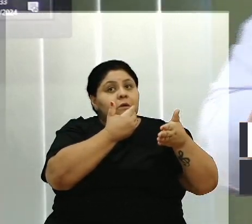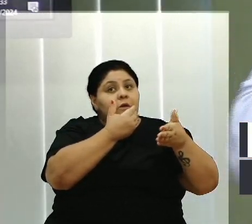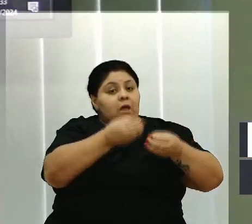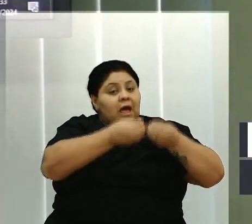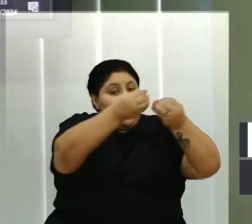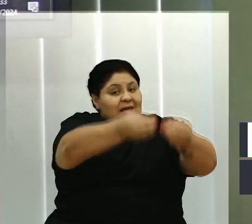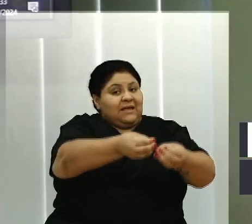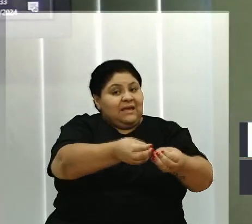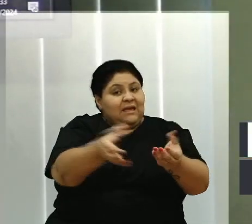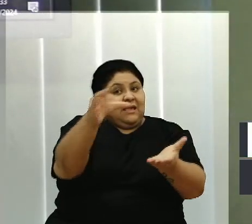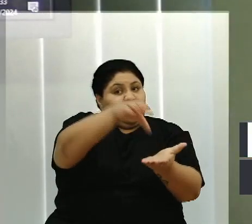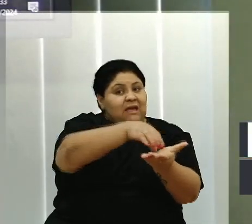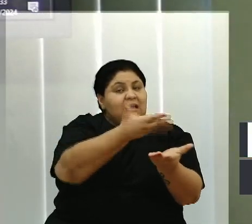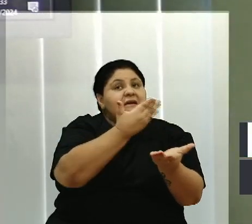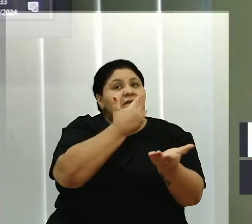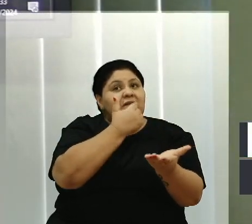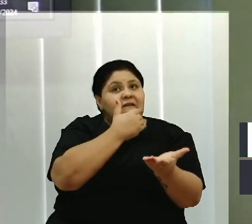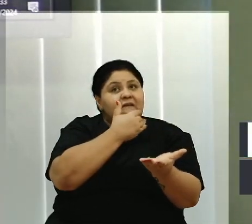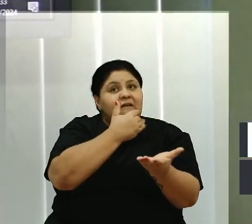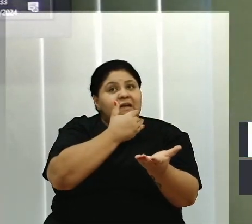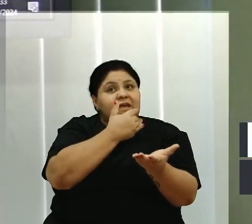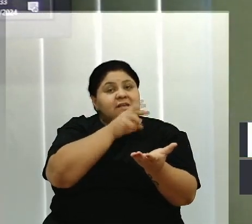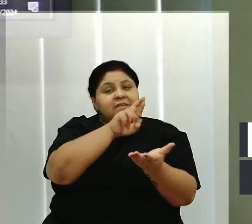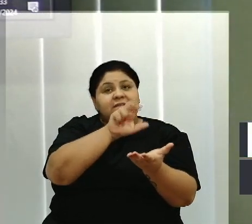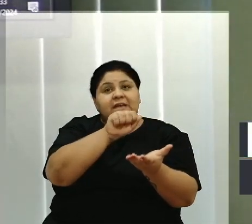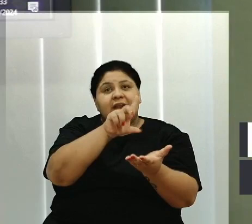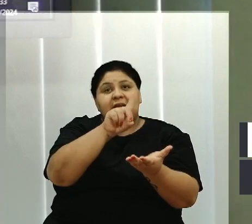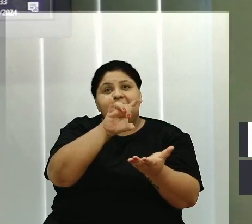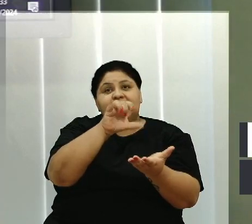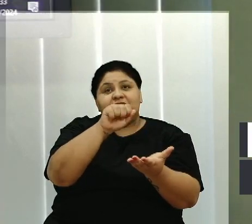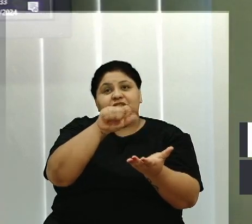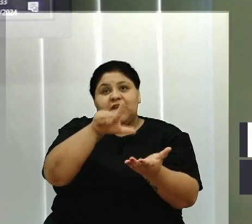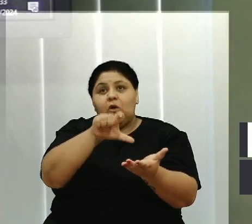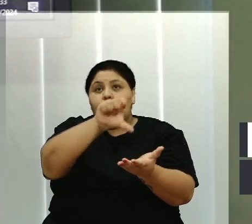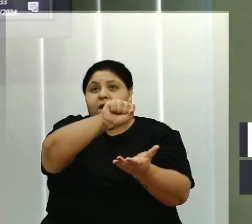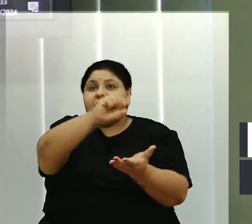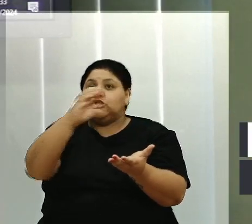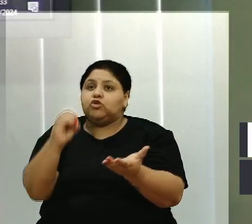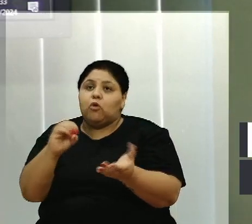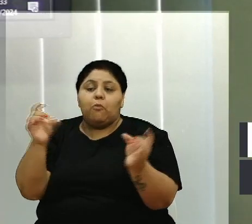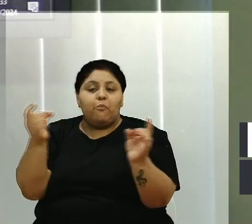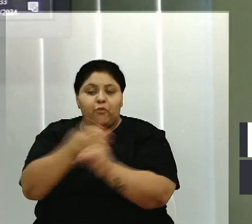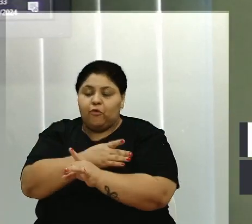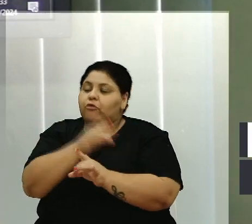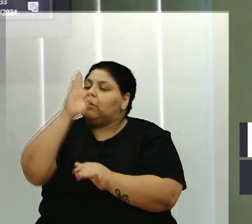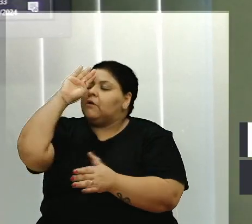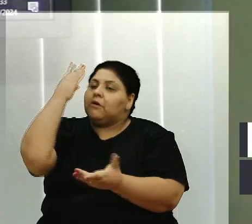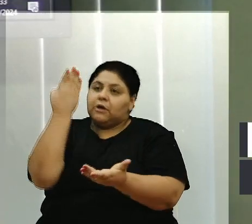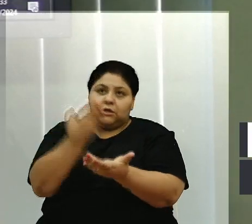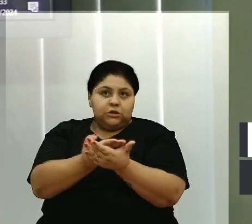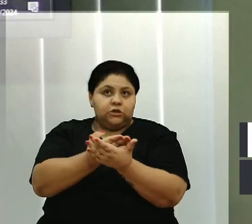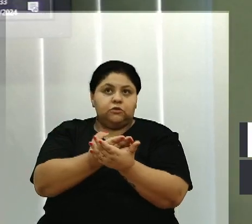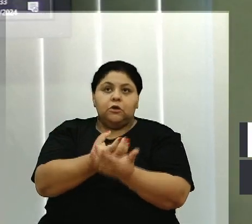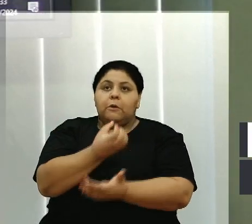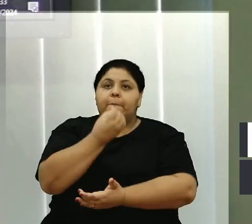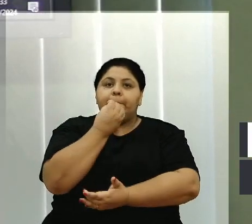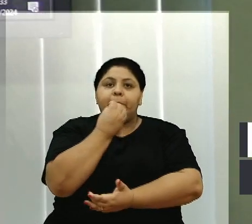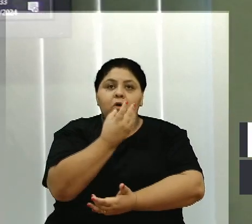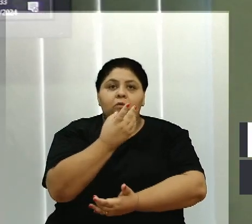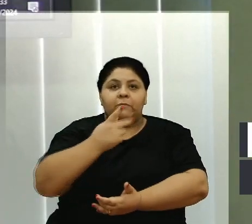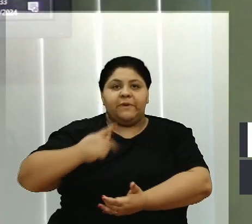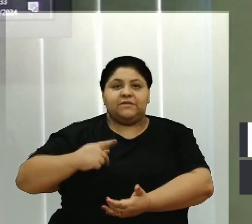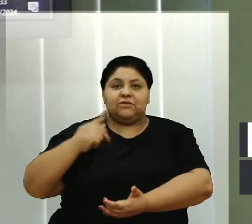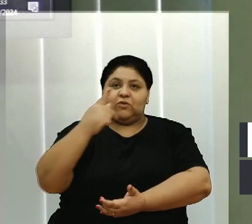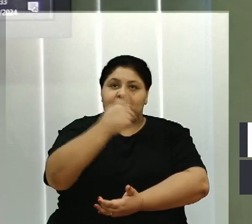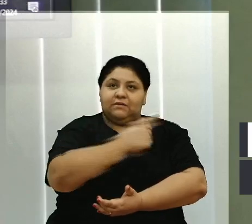E se a Radial Sudoeste estivesse pronta, tenho certeza absoluta que a Binário Bom Pastor daria uma aliviada,